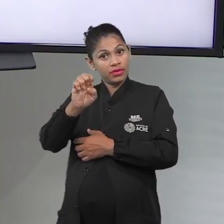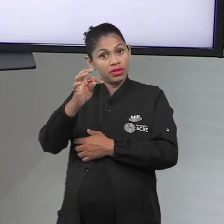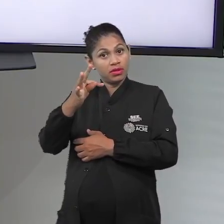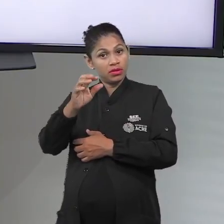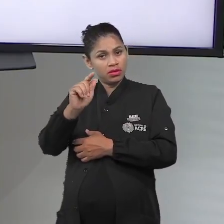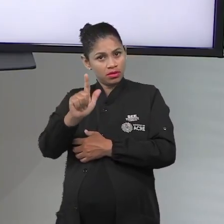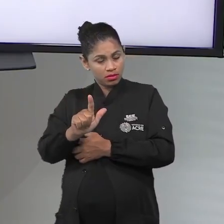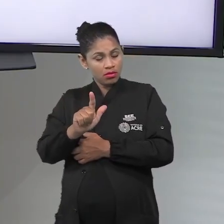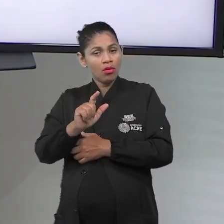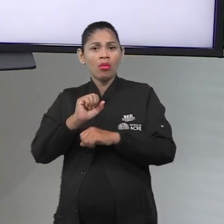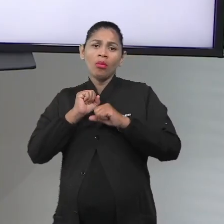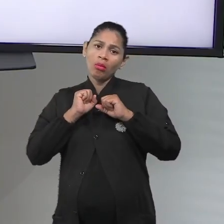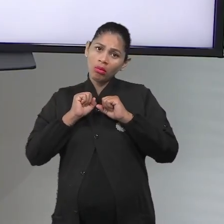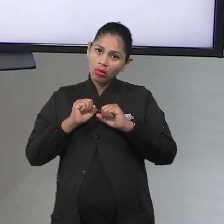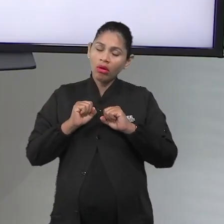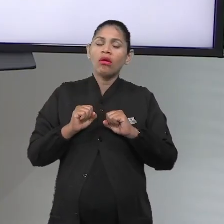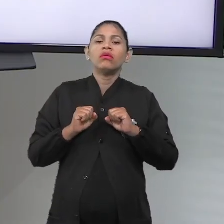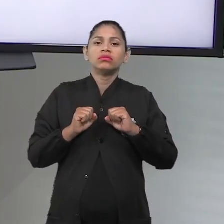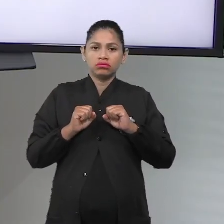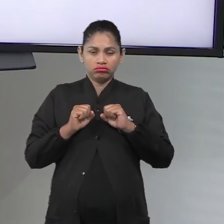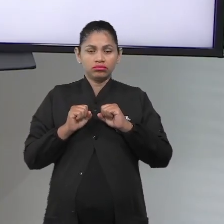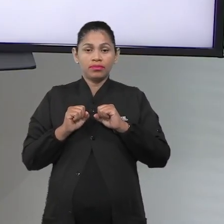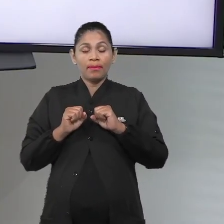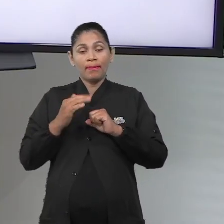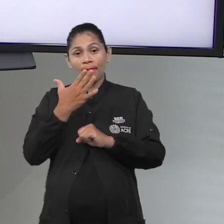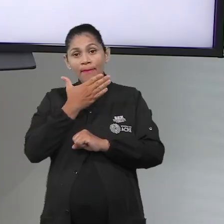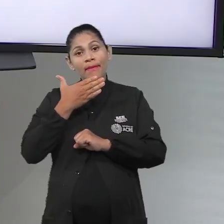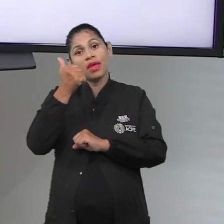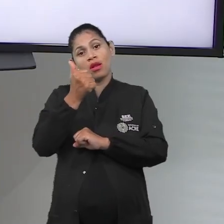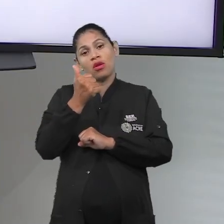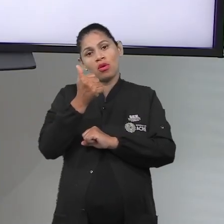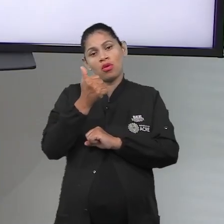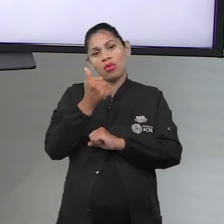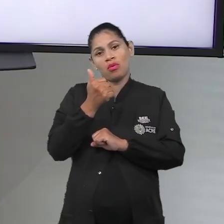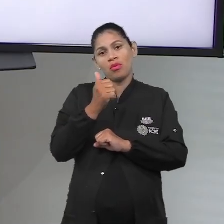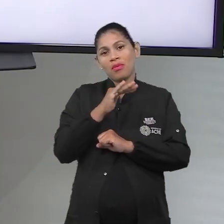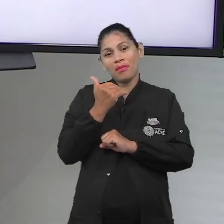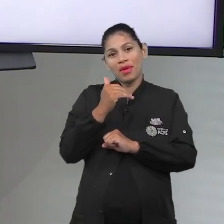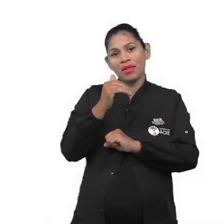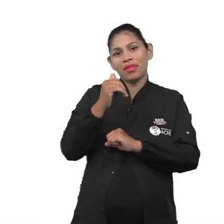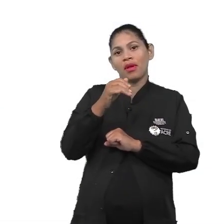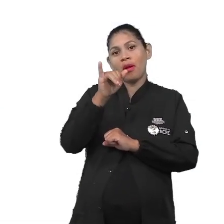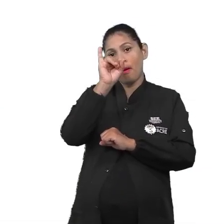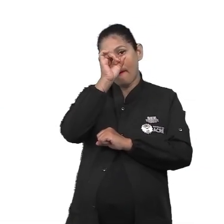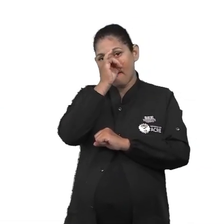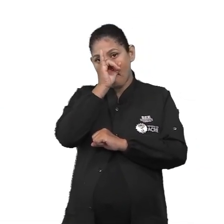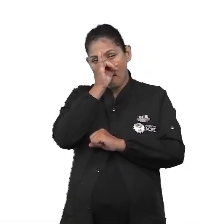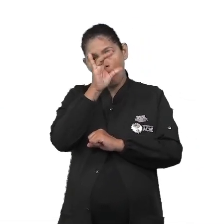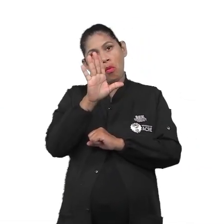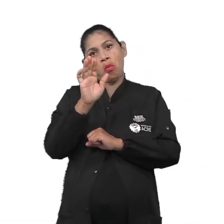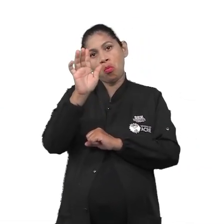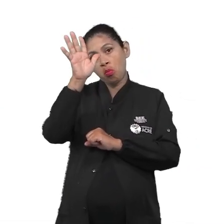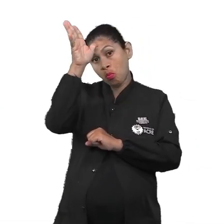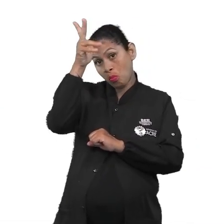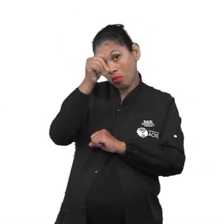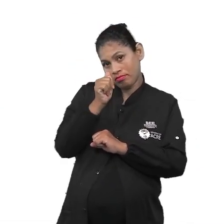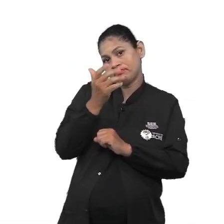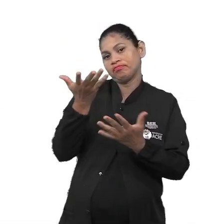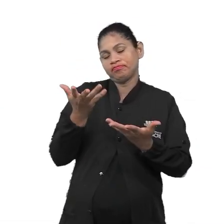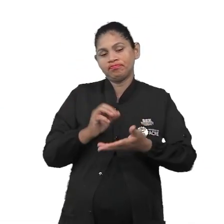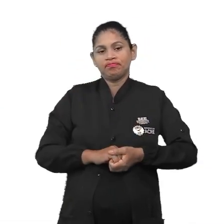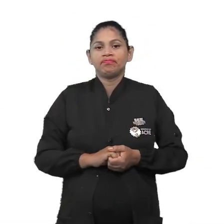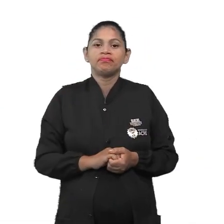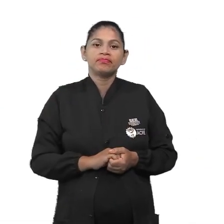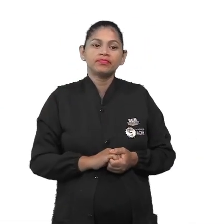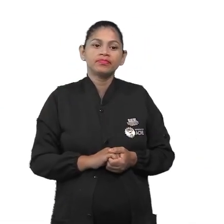do que você matar a galinha ou matar o porco. Bom, de qualquer modo, nós temos que